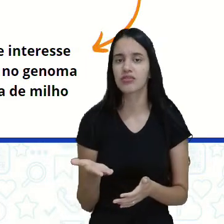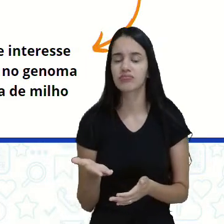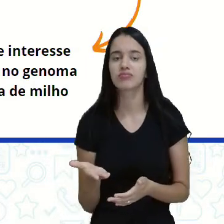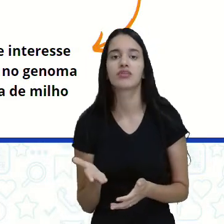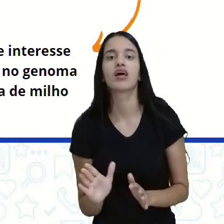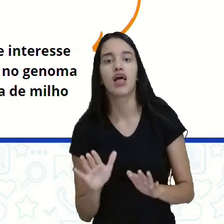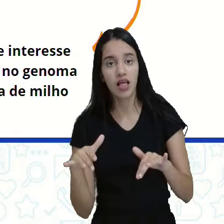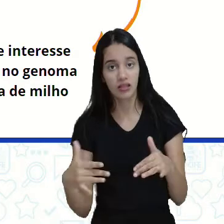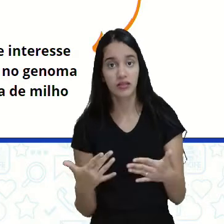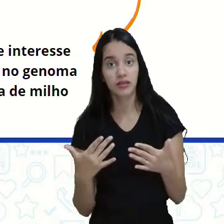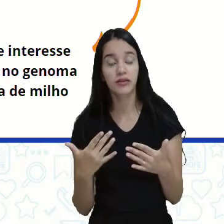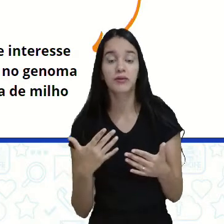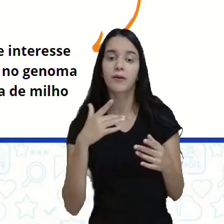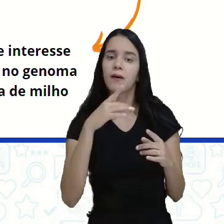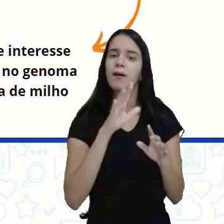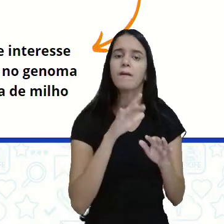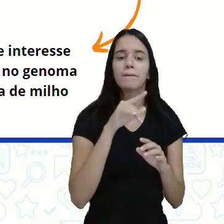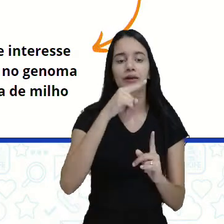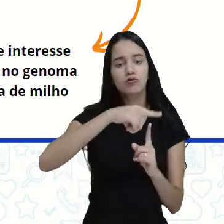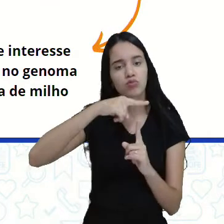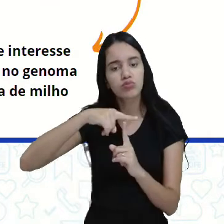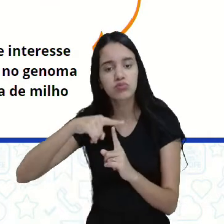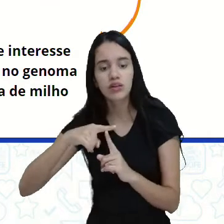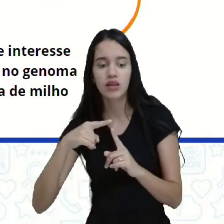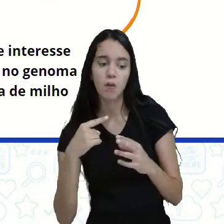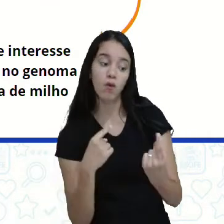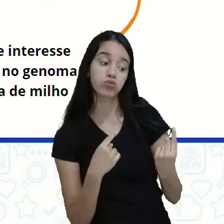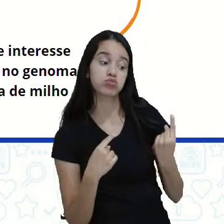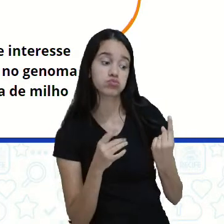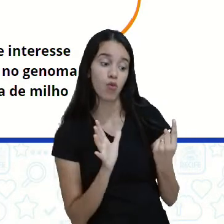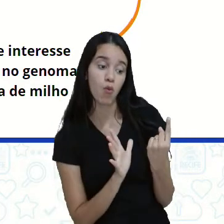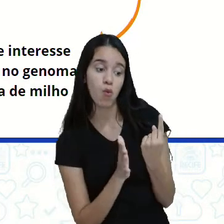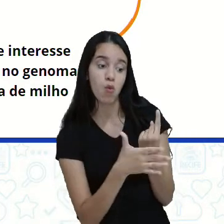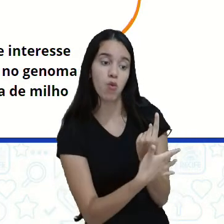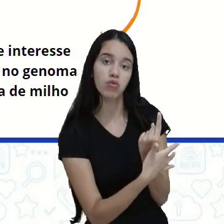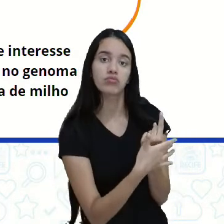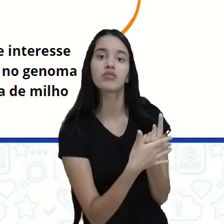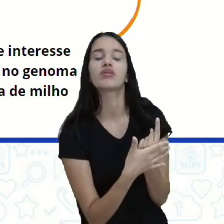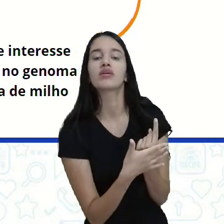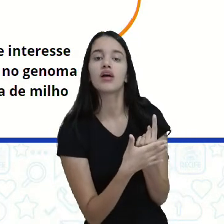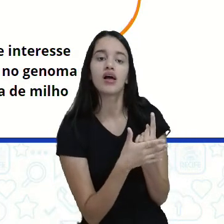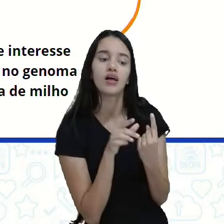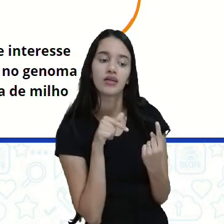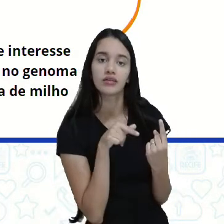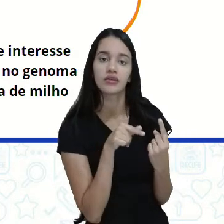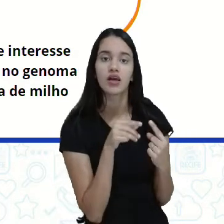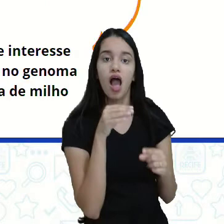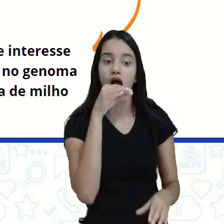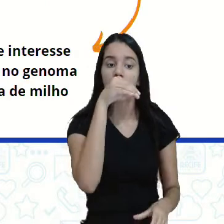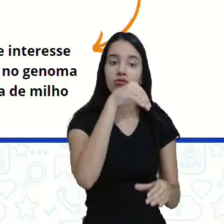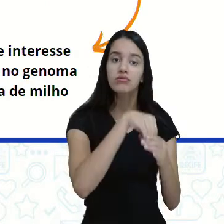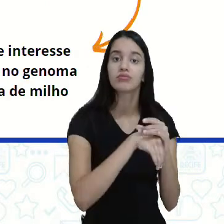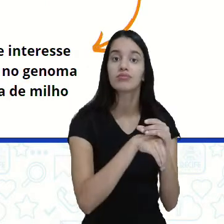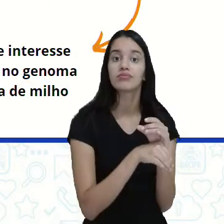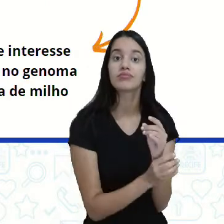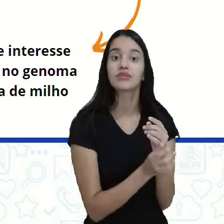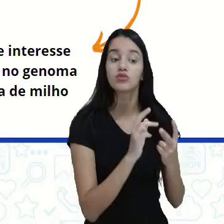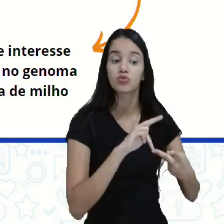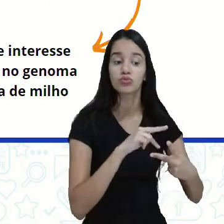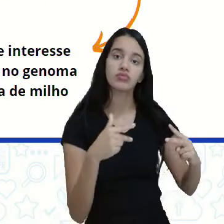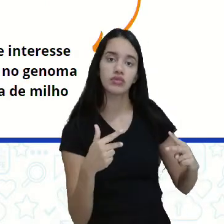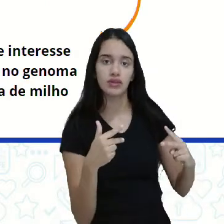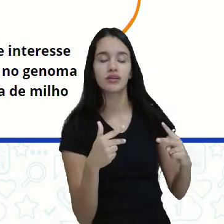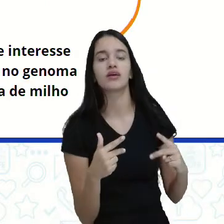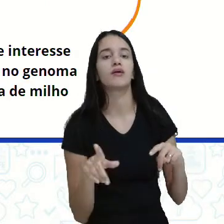exemplo. Então, vai lá, pega esse gene, isola o gene, coloca no DNA de um segundo organismo